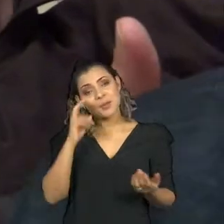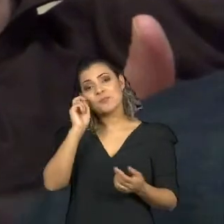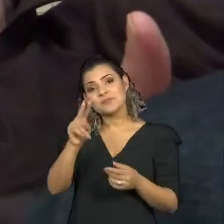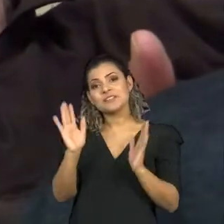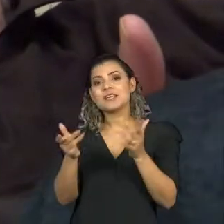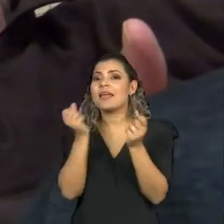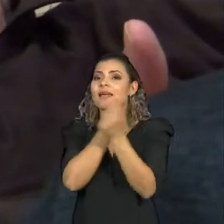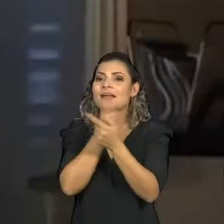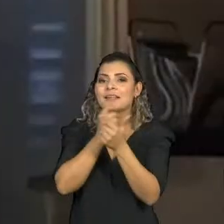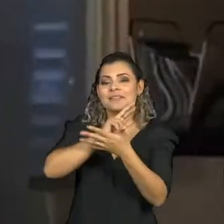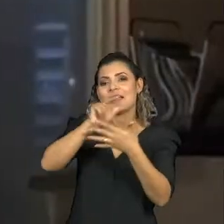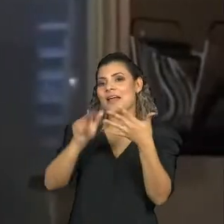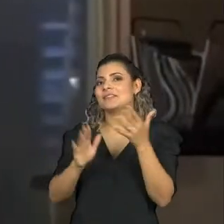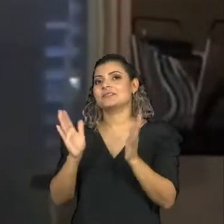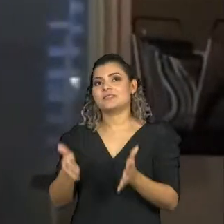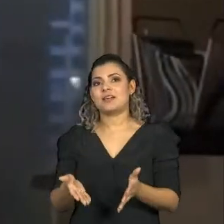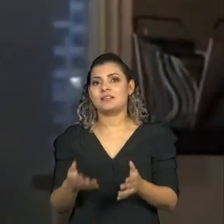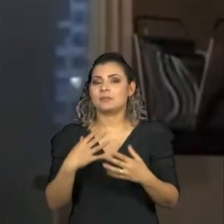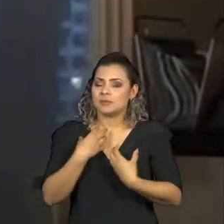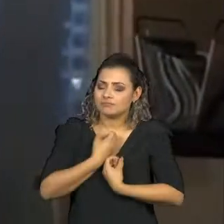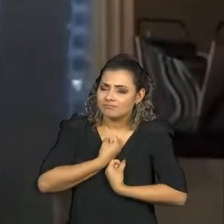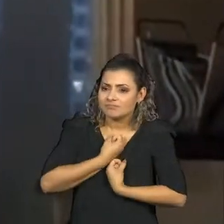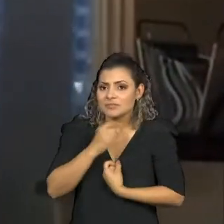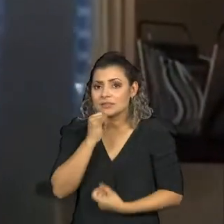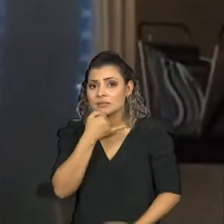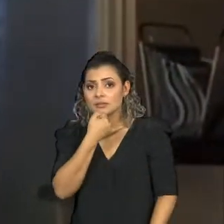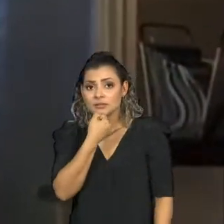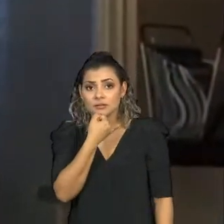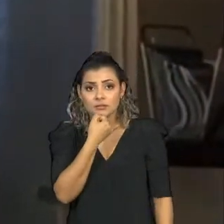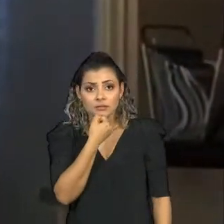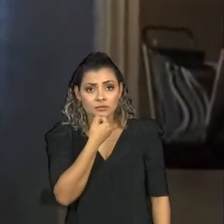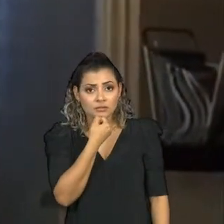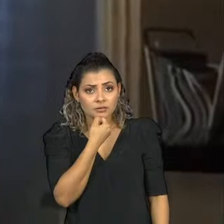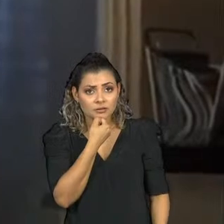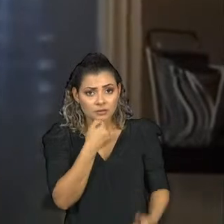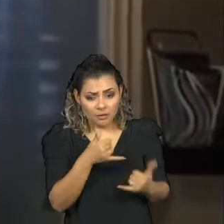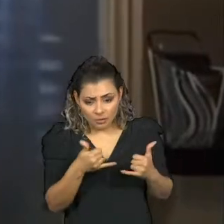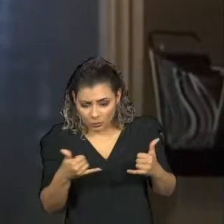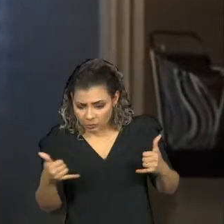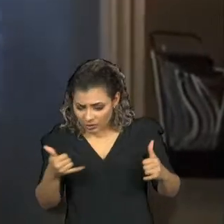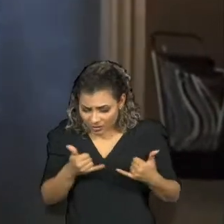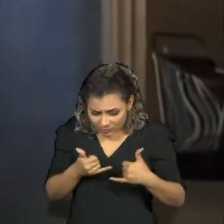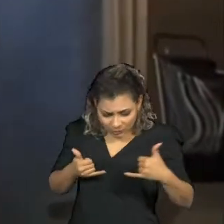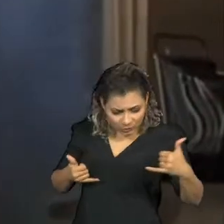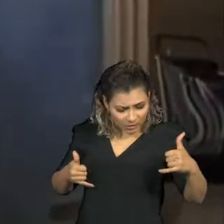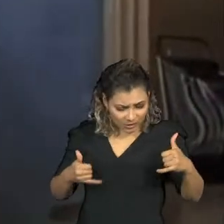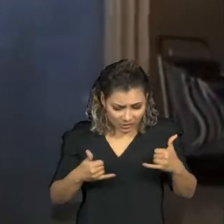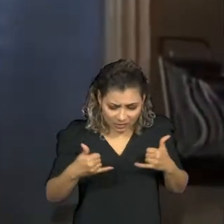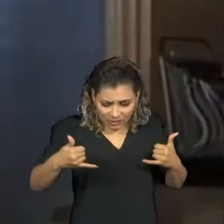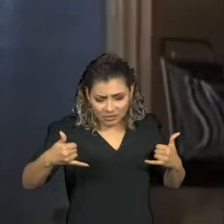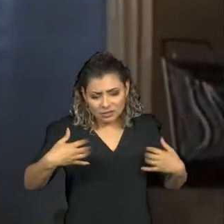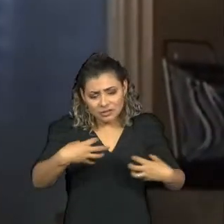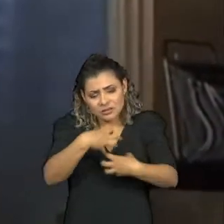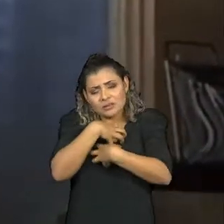dramáticos muito bons também. Com o impacto do meu corpo, os fios de eletricidade tinham se rompido e